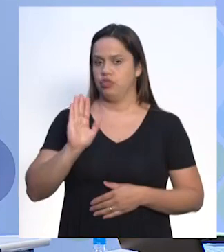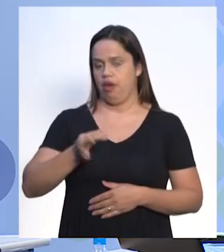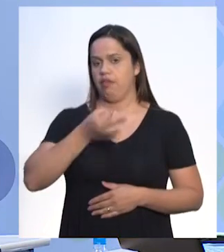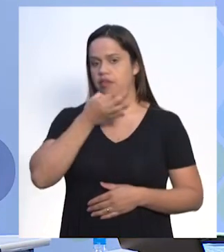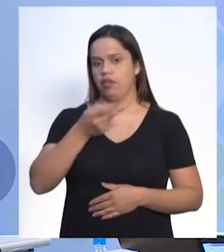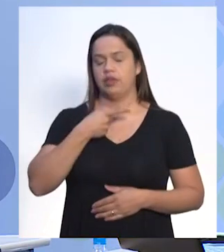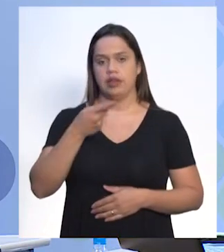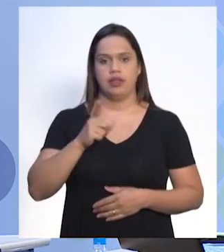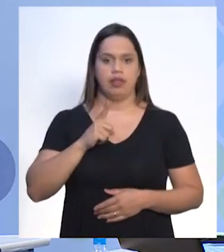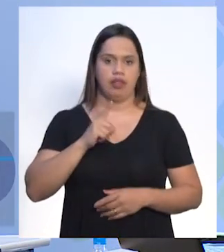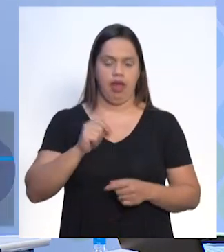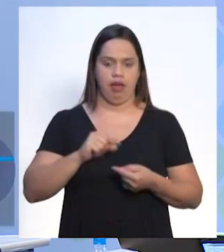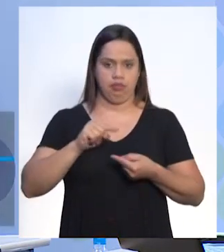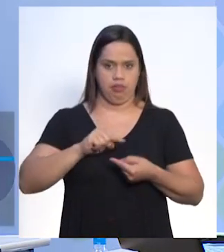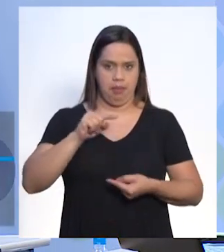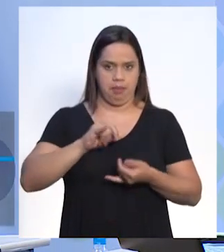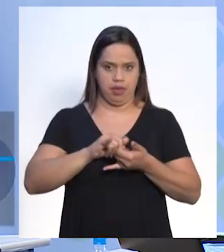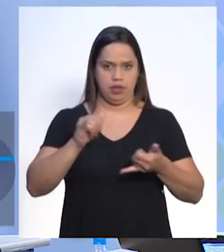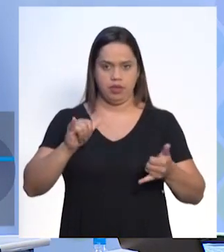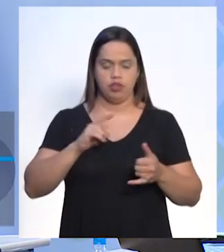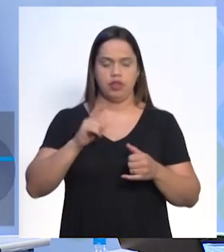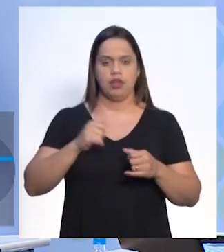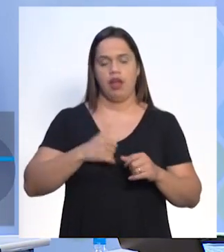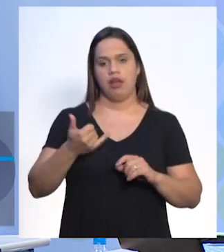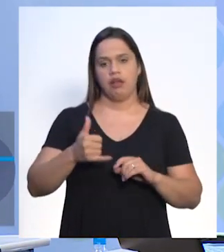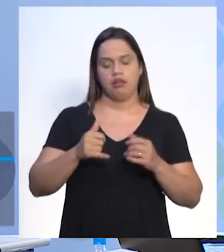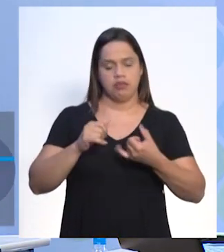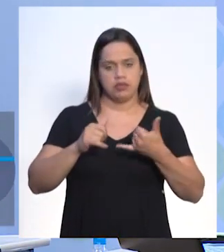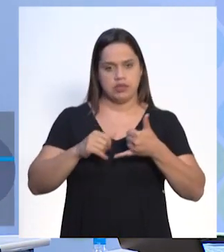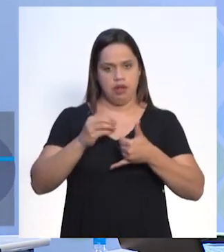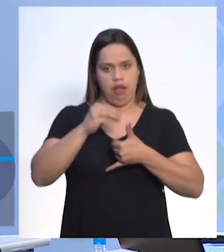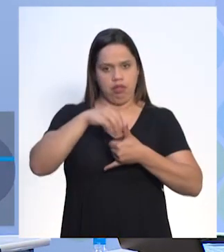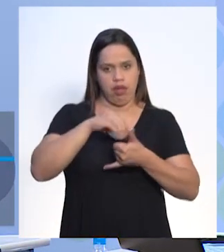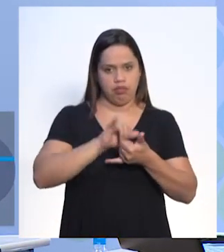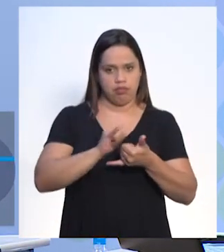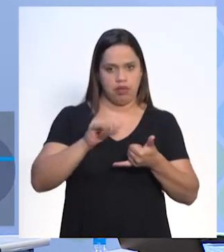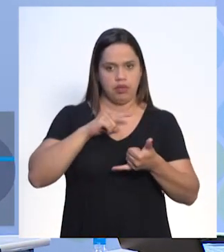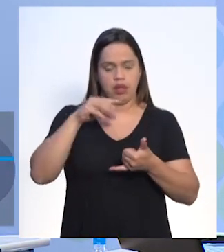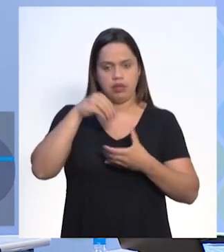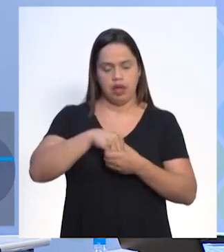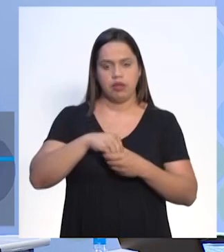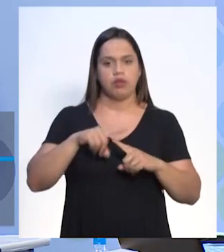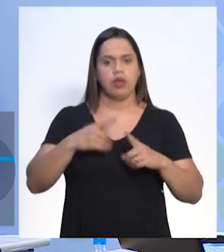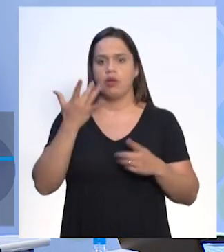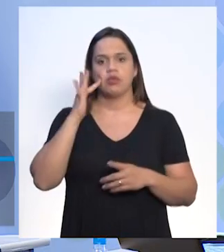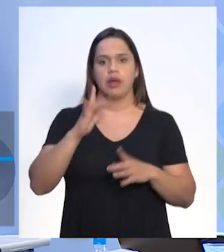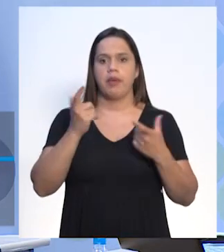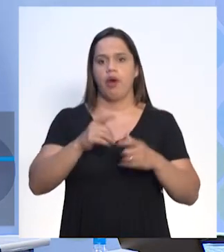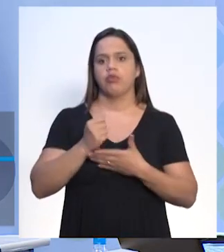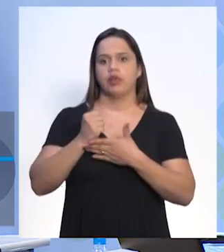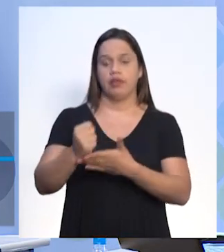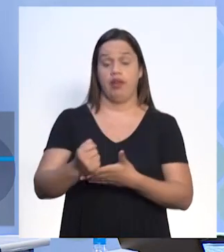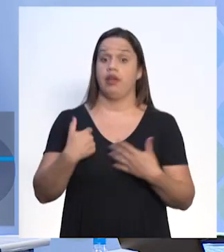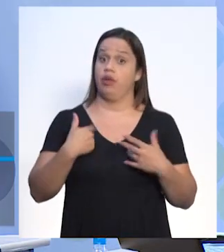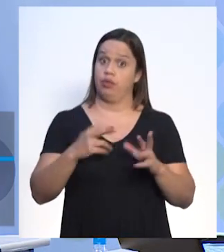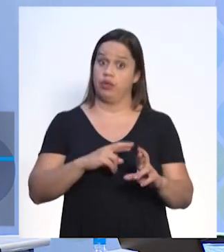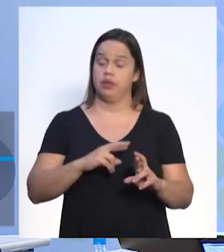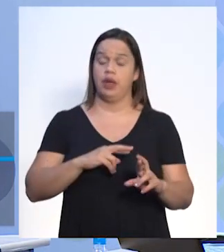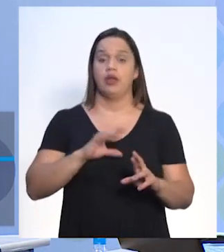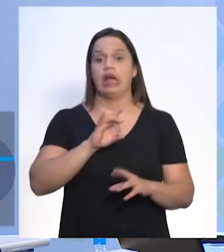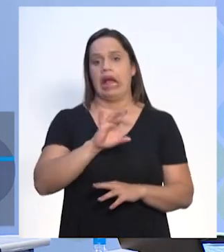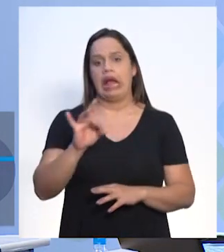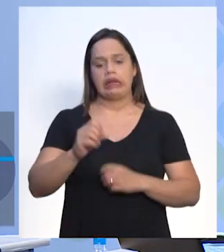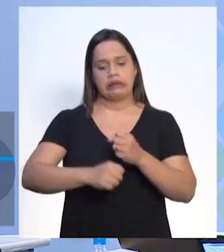lá as pilhas, né, baterias de celulares e não sabe muitas vezes para onde enviar. Né? Então, espero que cada ano que passe tenha